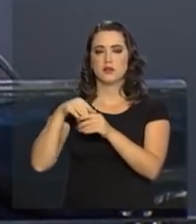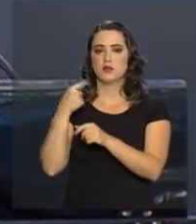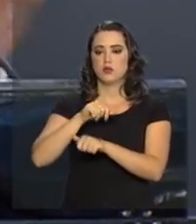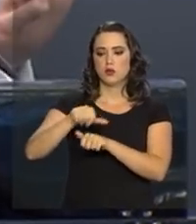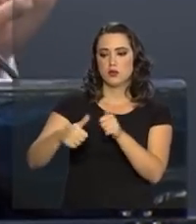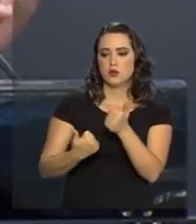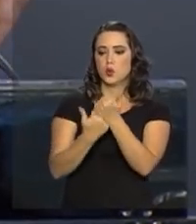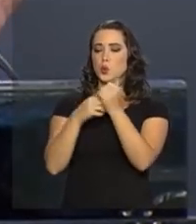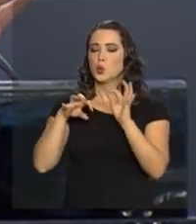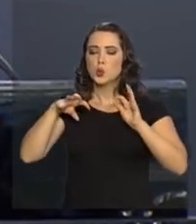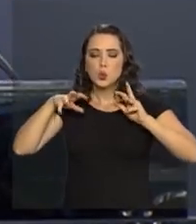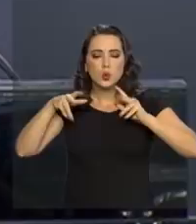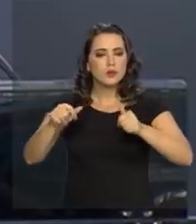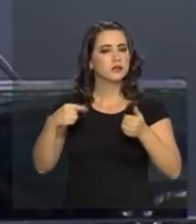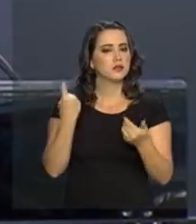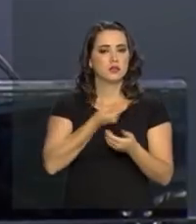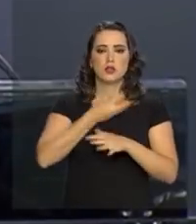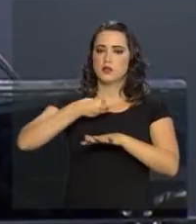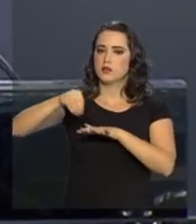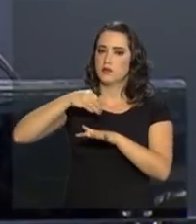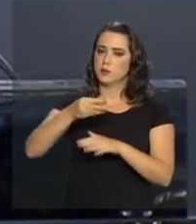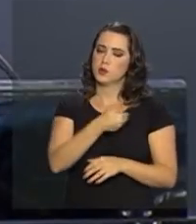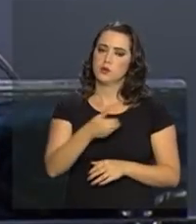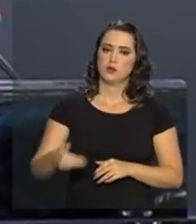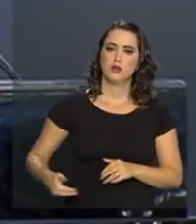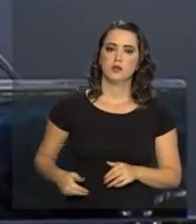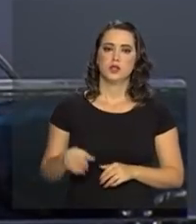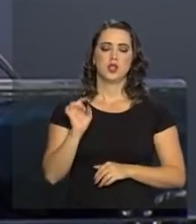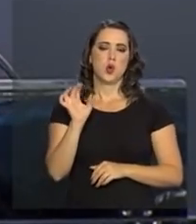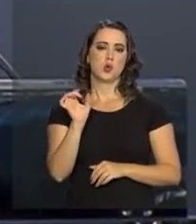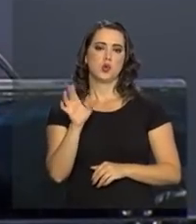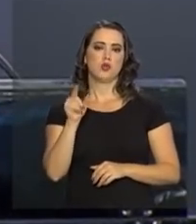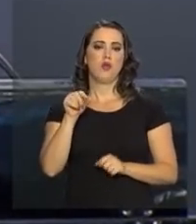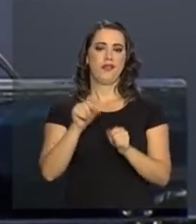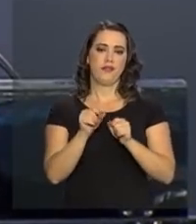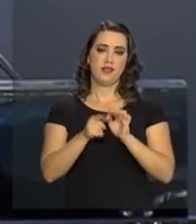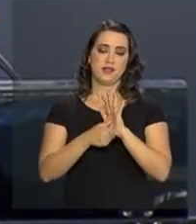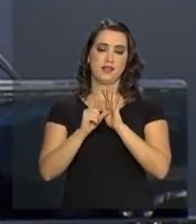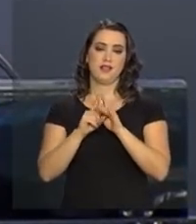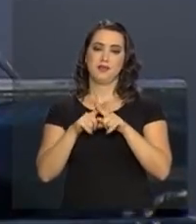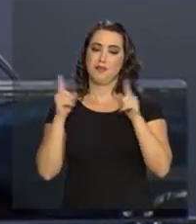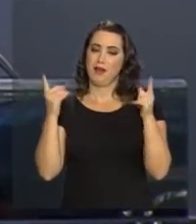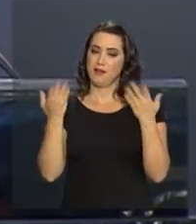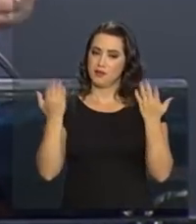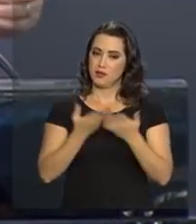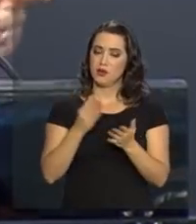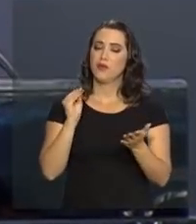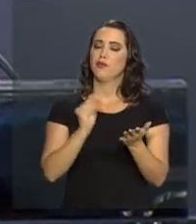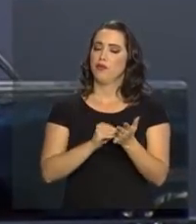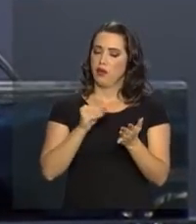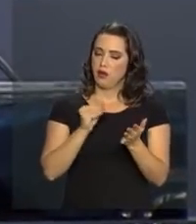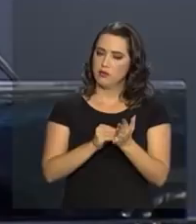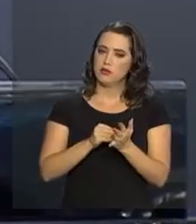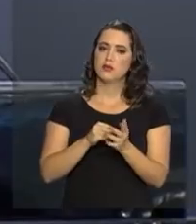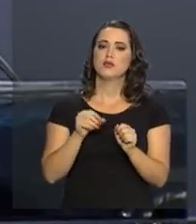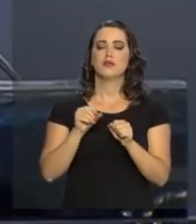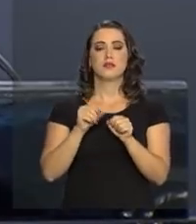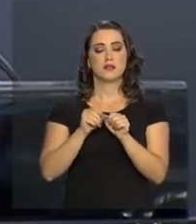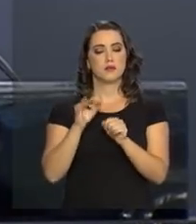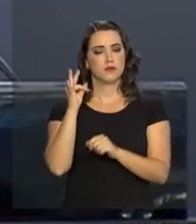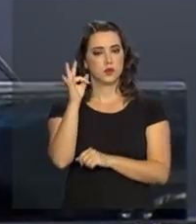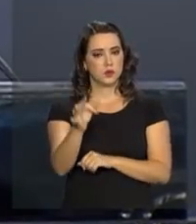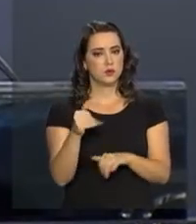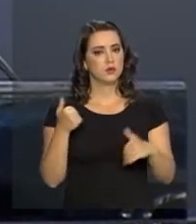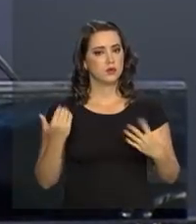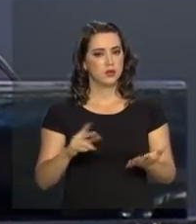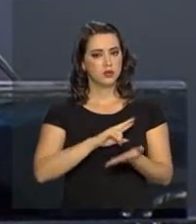transmitindo todos os dados do governo. Não só aquilo que foi feito, mas aquilo que ainda deva ser feito.